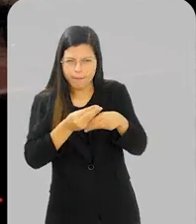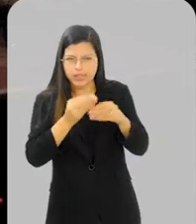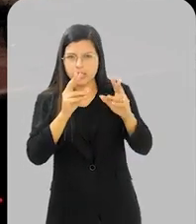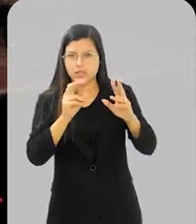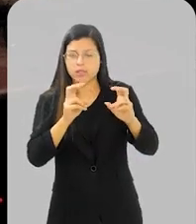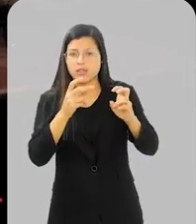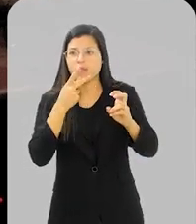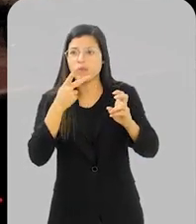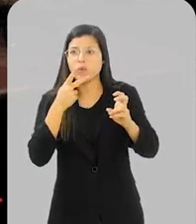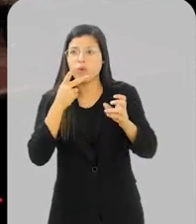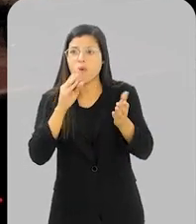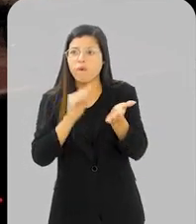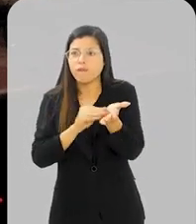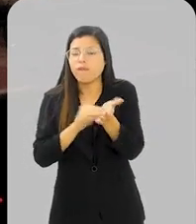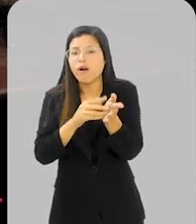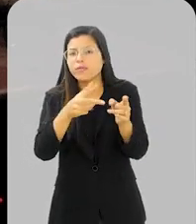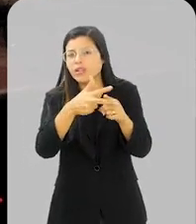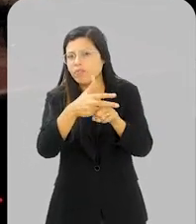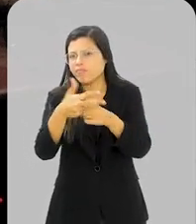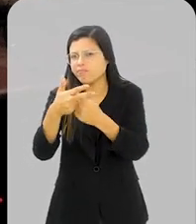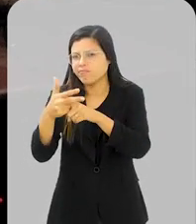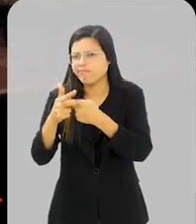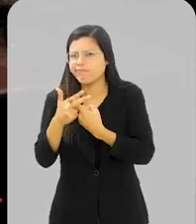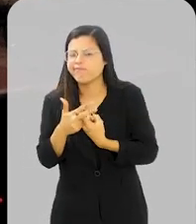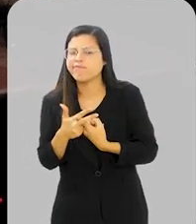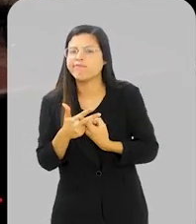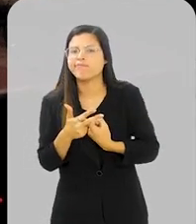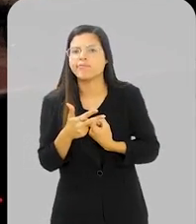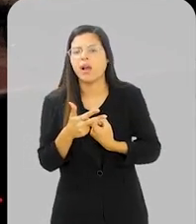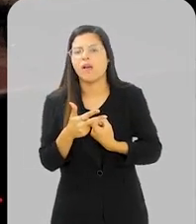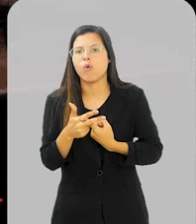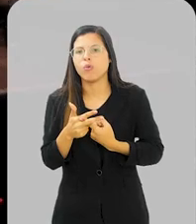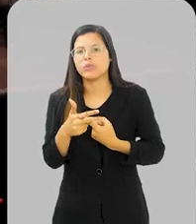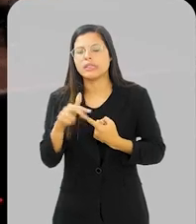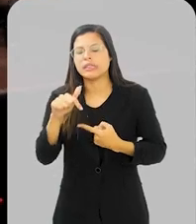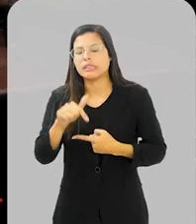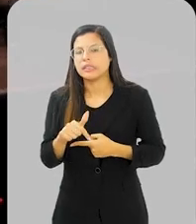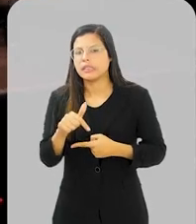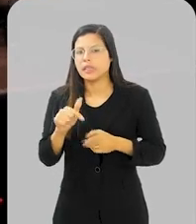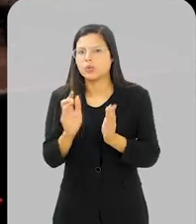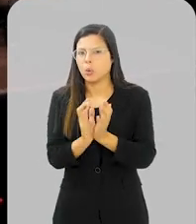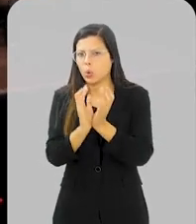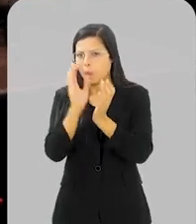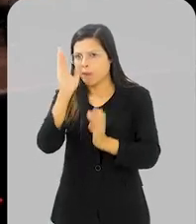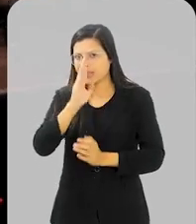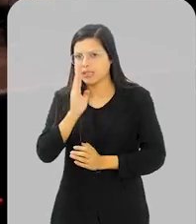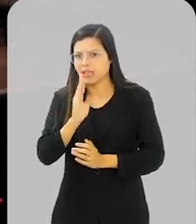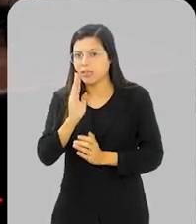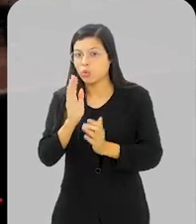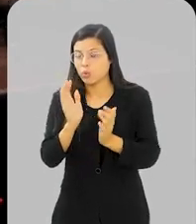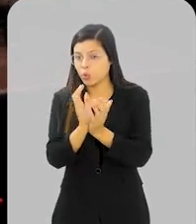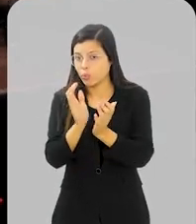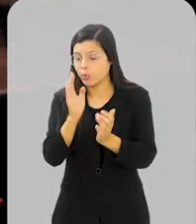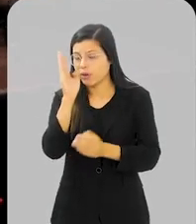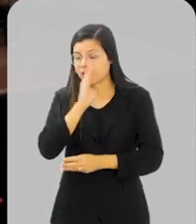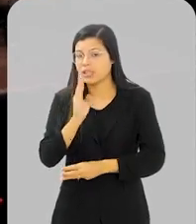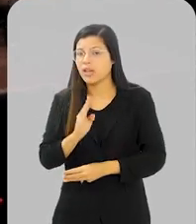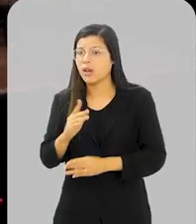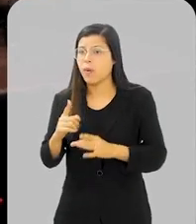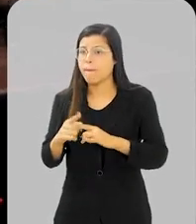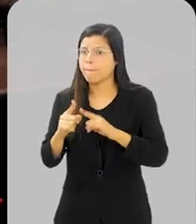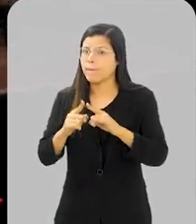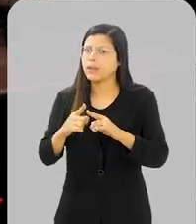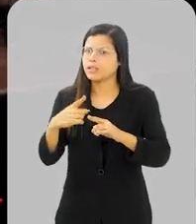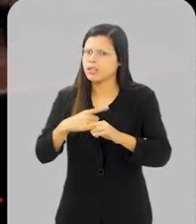assim... Ainda falta ajustes, estão faltando ajustes na seleção brasileira. Mas não faltou tempo para